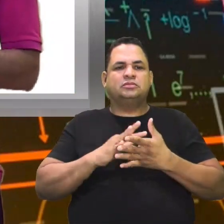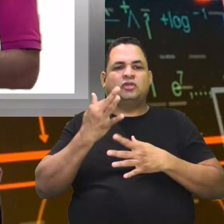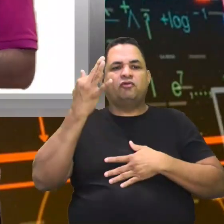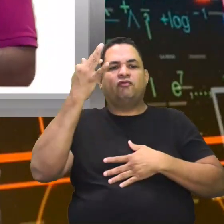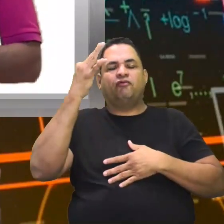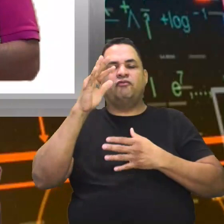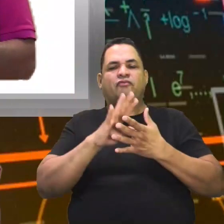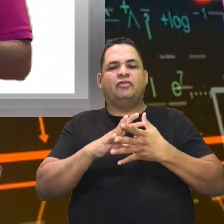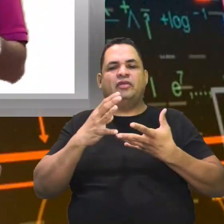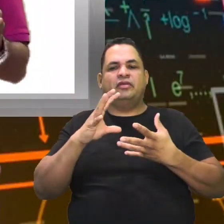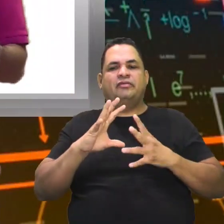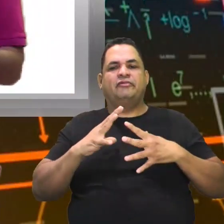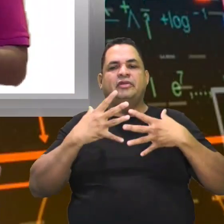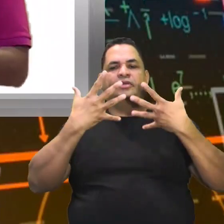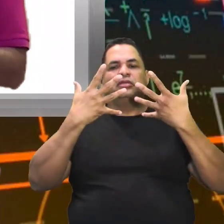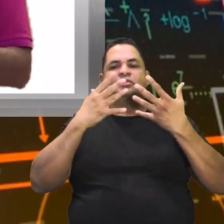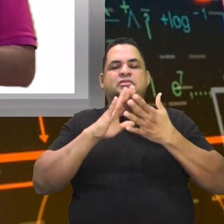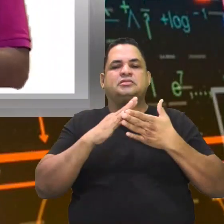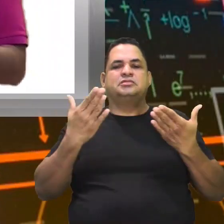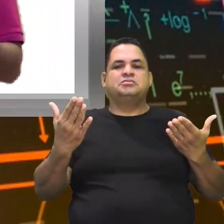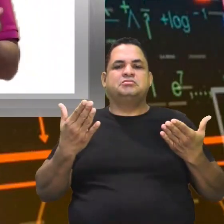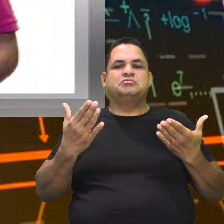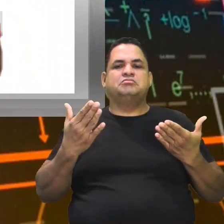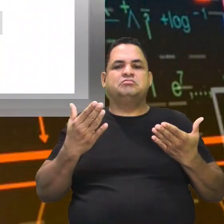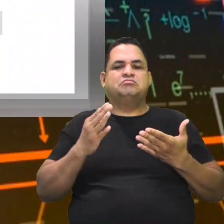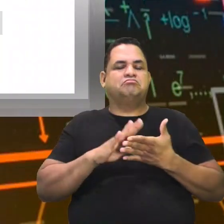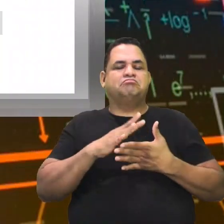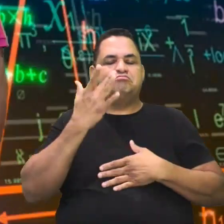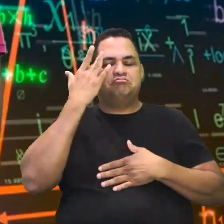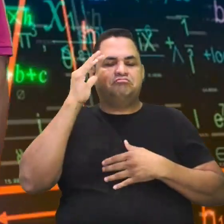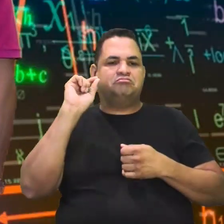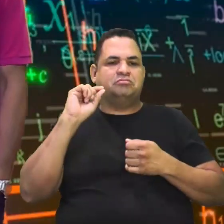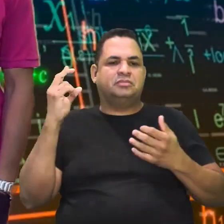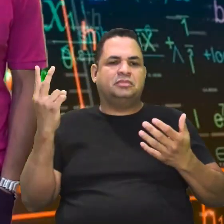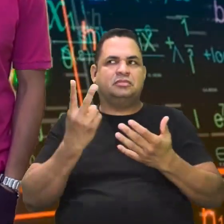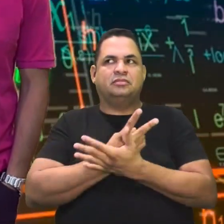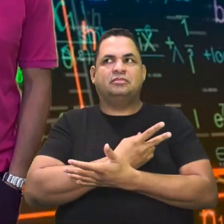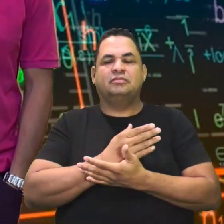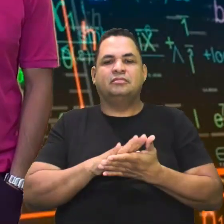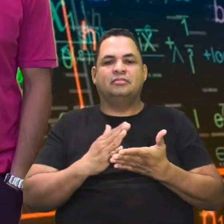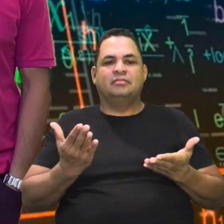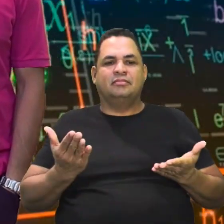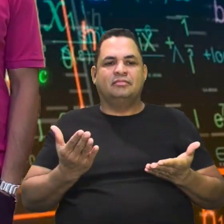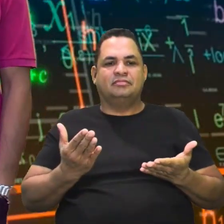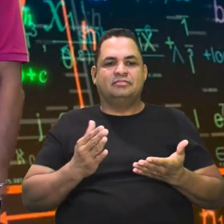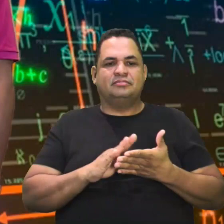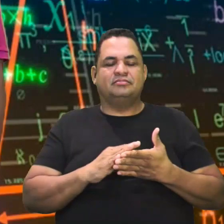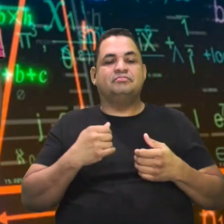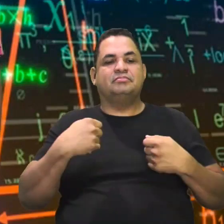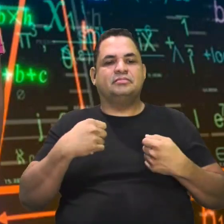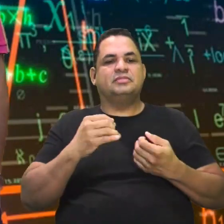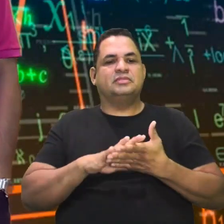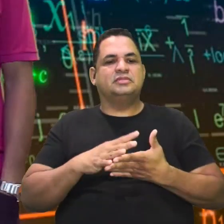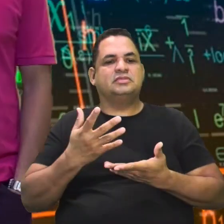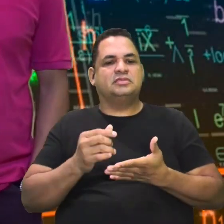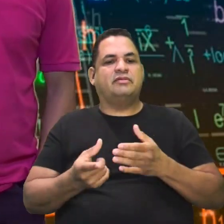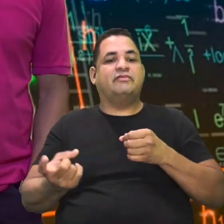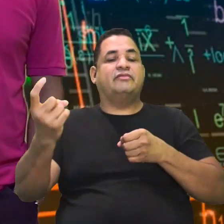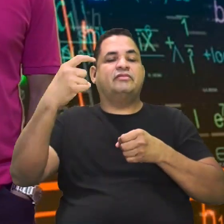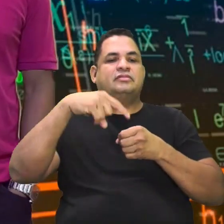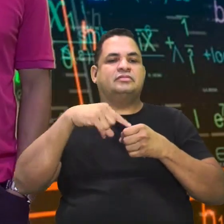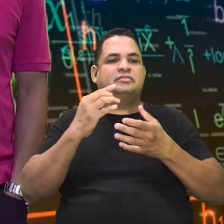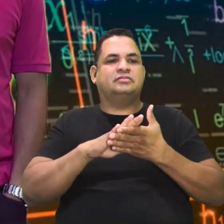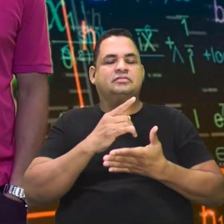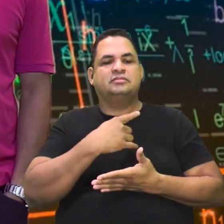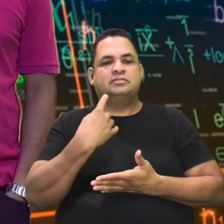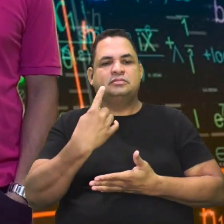né? Folclore, então estão perdendo tudo. Não sei o que está acontecendo. Não sei pra onde vai. Não, mas a gente tem que resgatar, né? Então é para